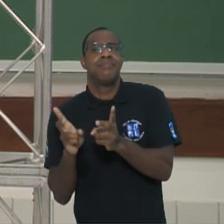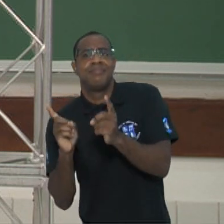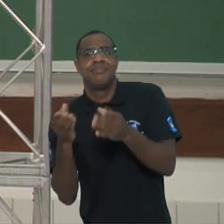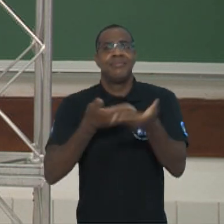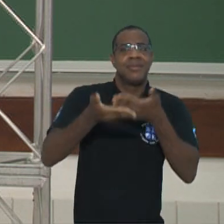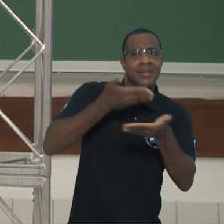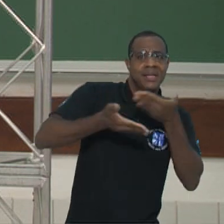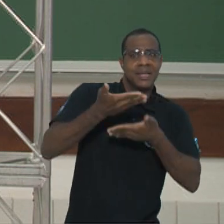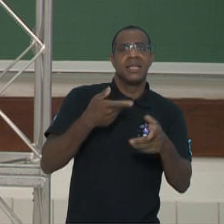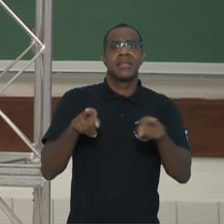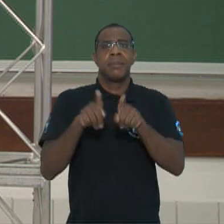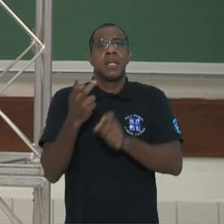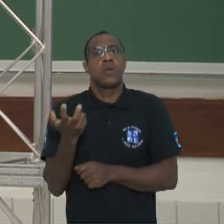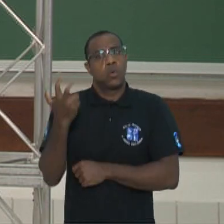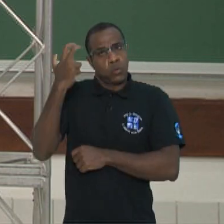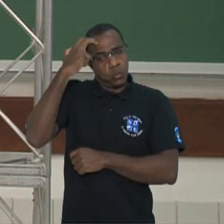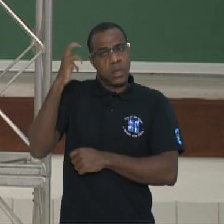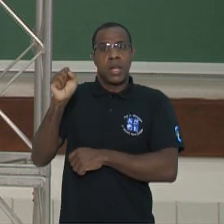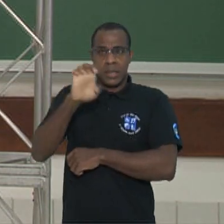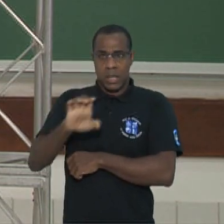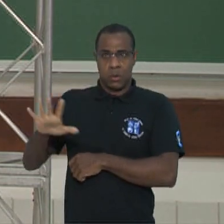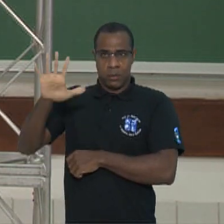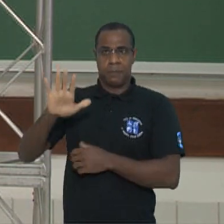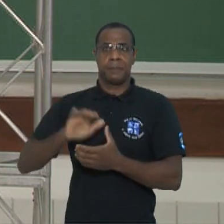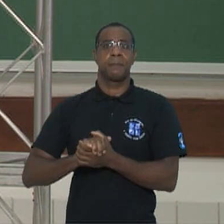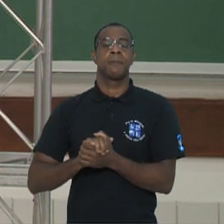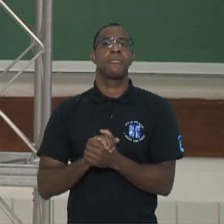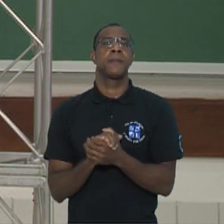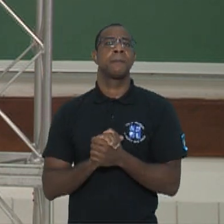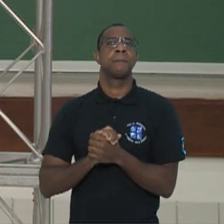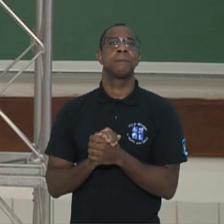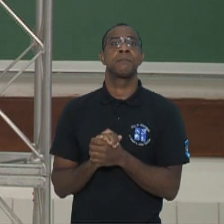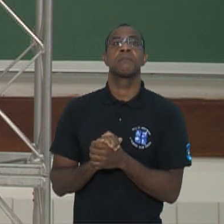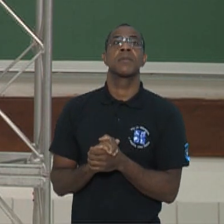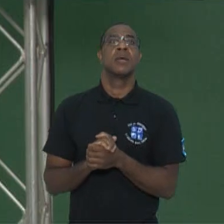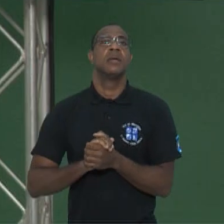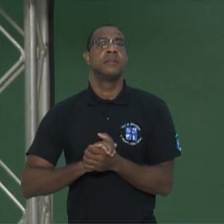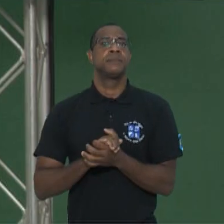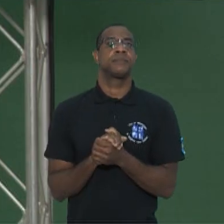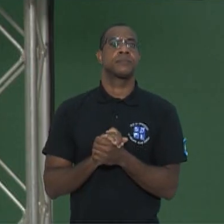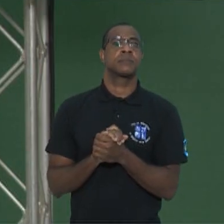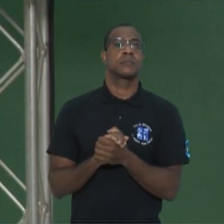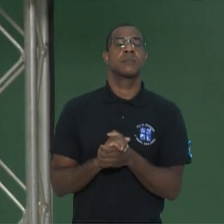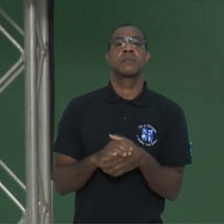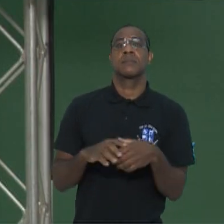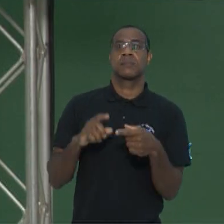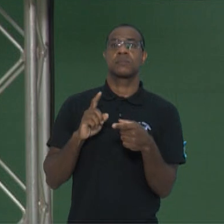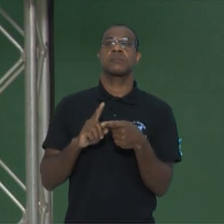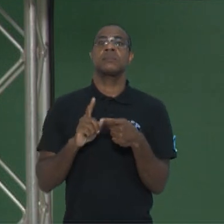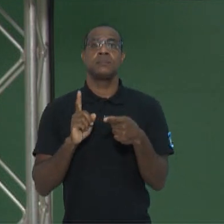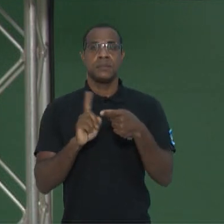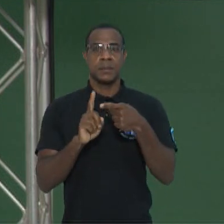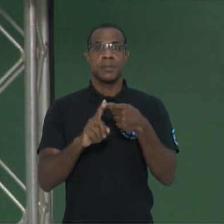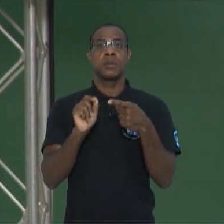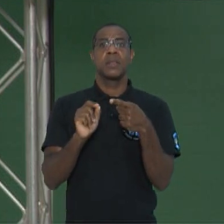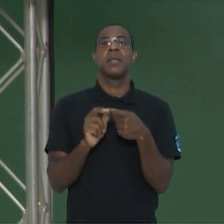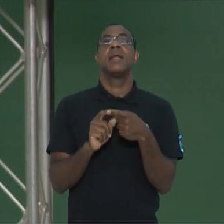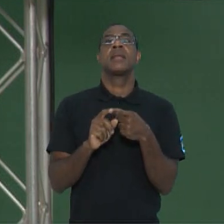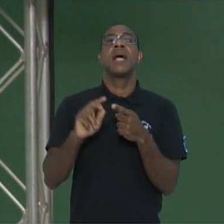também da cultura europeia, ok? E aí, começando lá, primeira coisa, eu vou falar